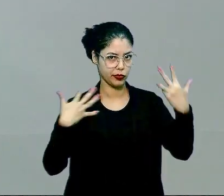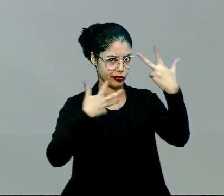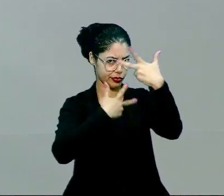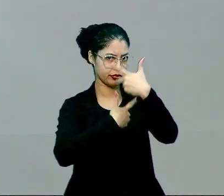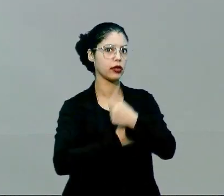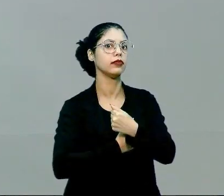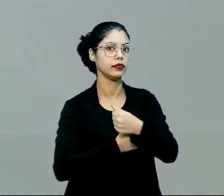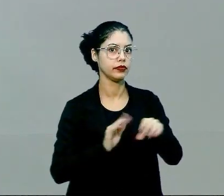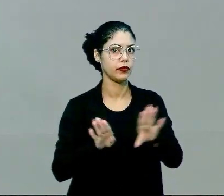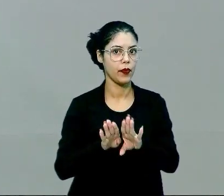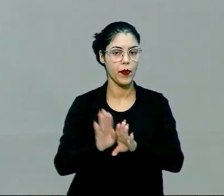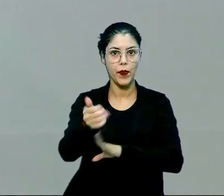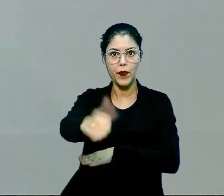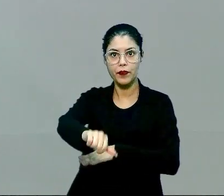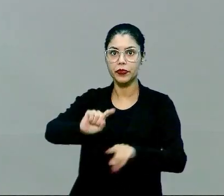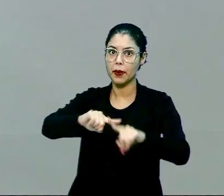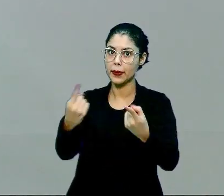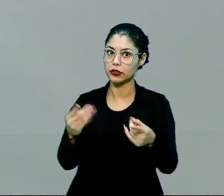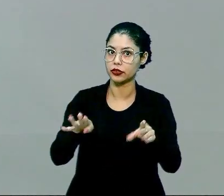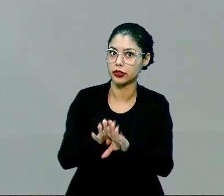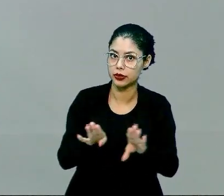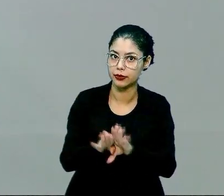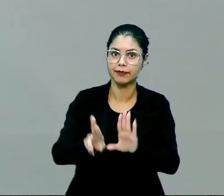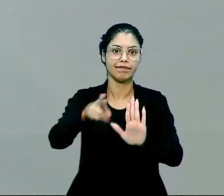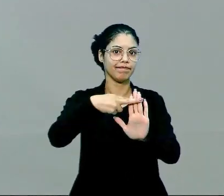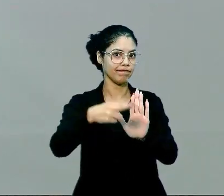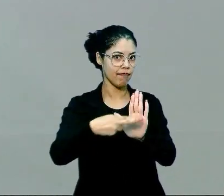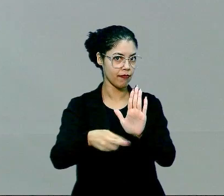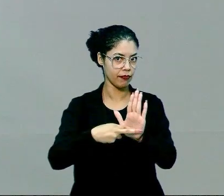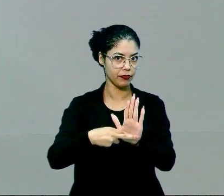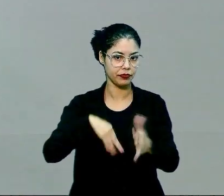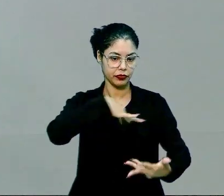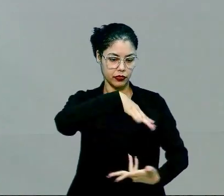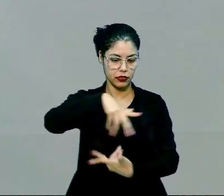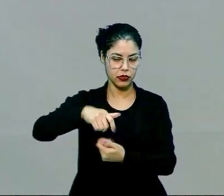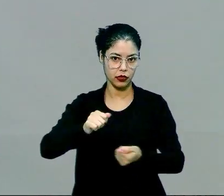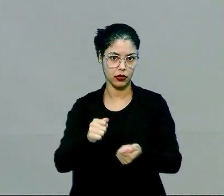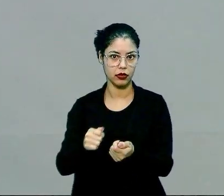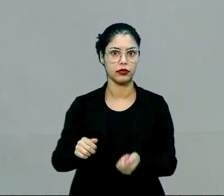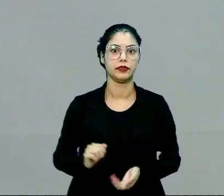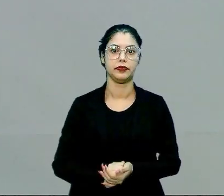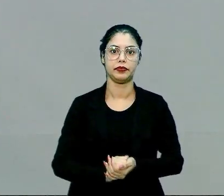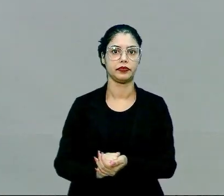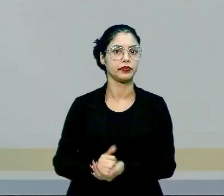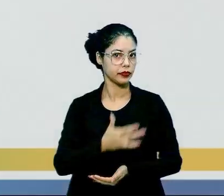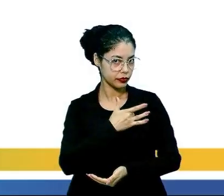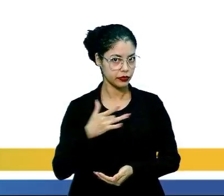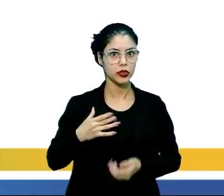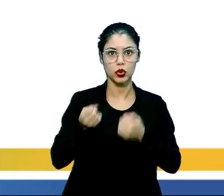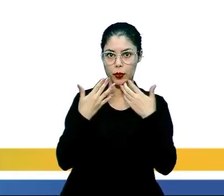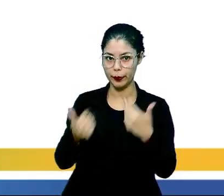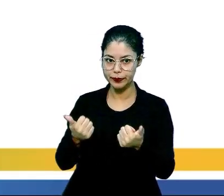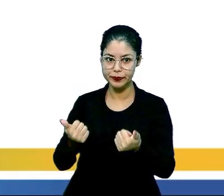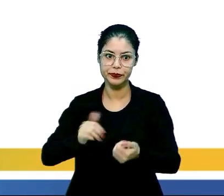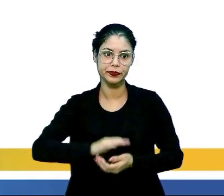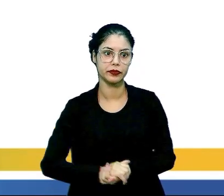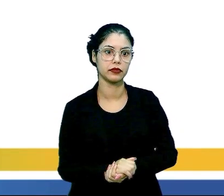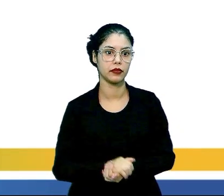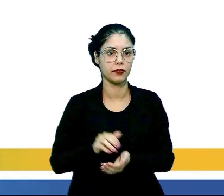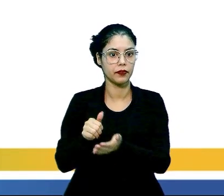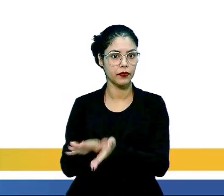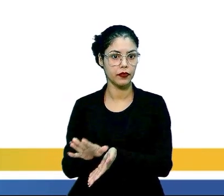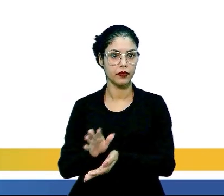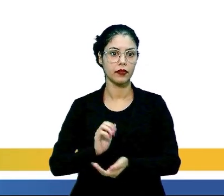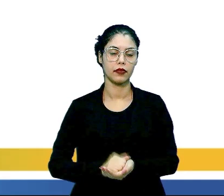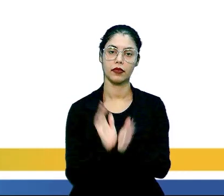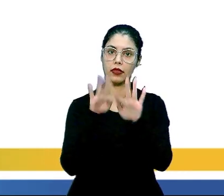de alguma forma, um pouco negativo. Mas também essa padronização desse universo um pouco mais fitness, essa coisa mais saudável. Beleza? Então, a D está